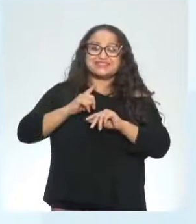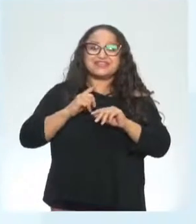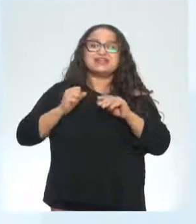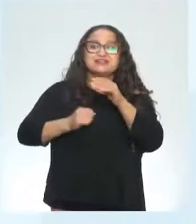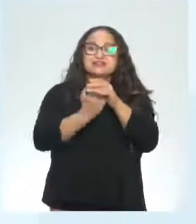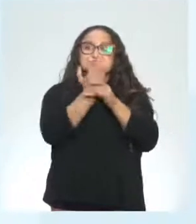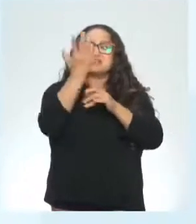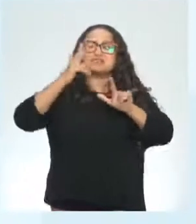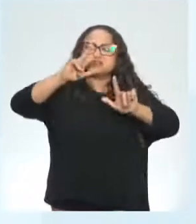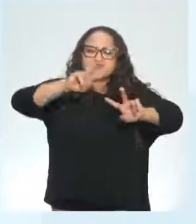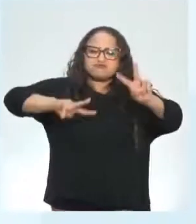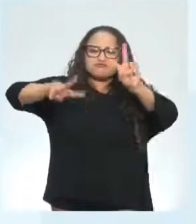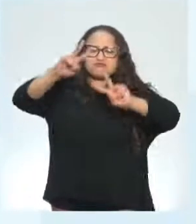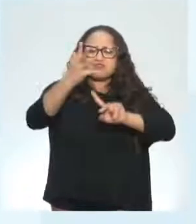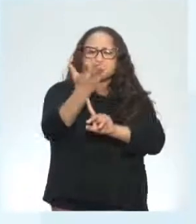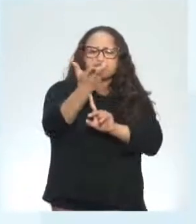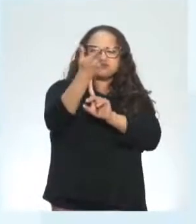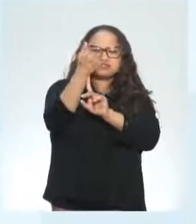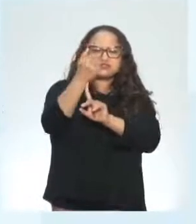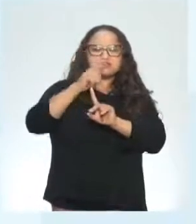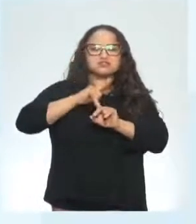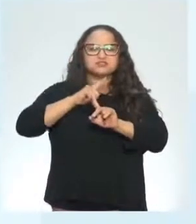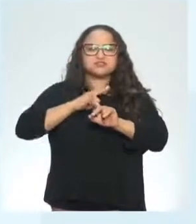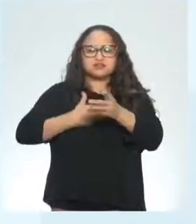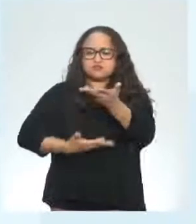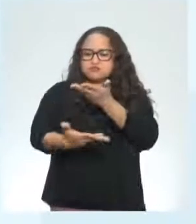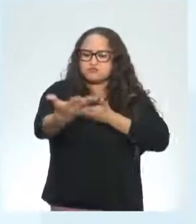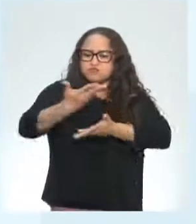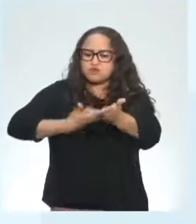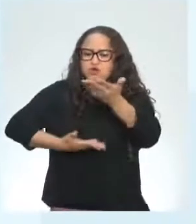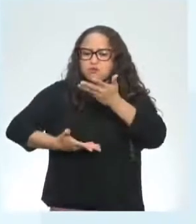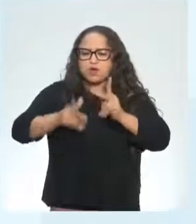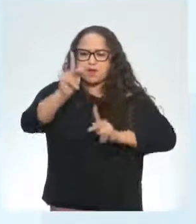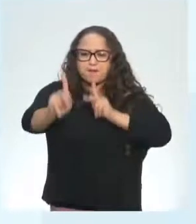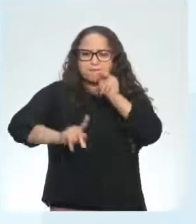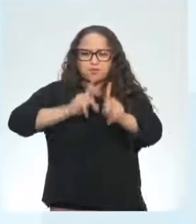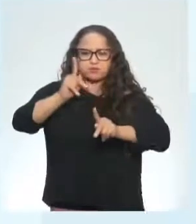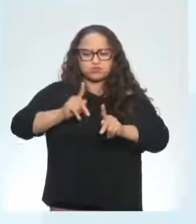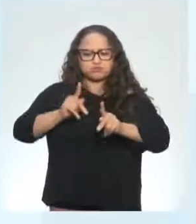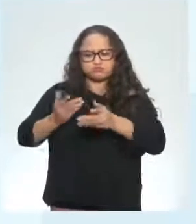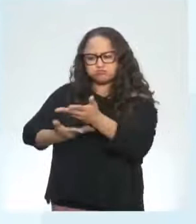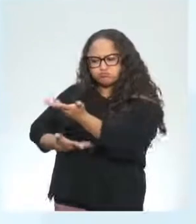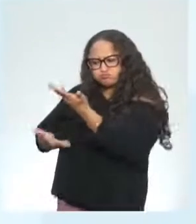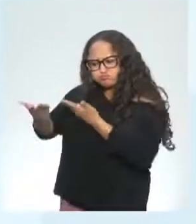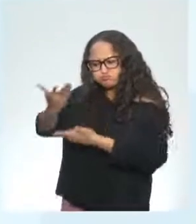uma proposta de interação entre obra e público. Aliás, né, praticamente, né, todas